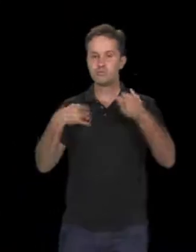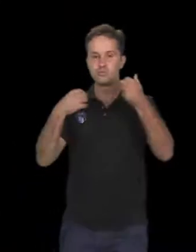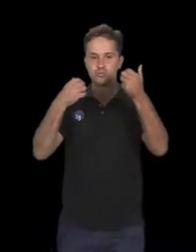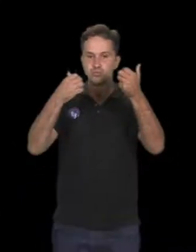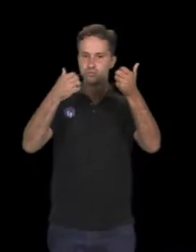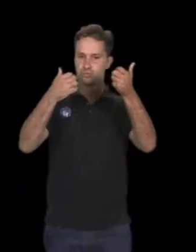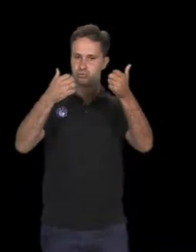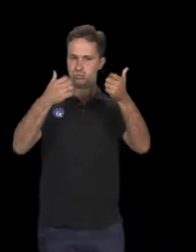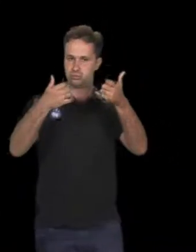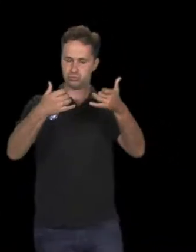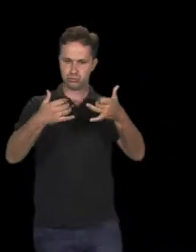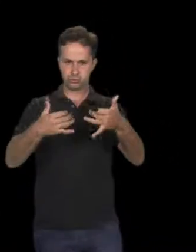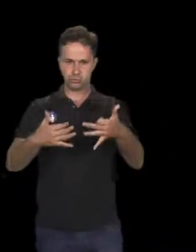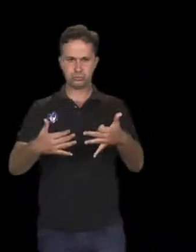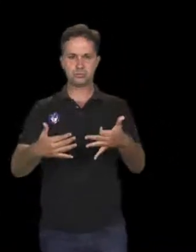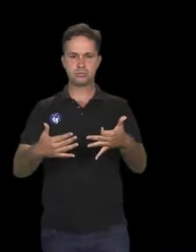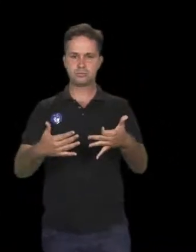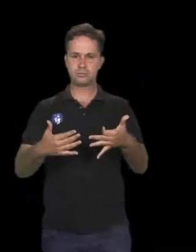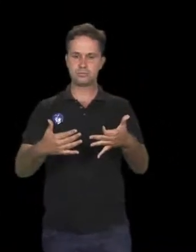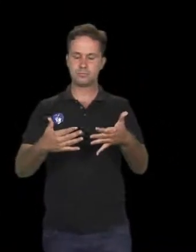para a discussão mais específica